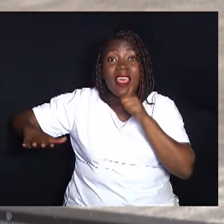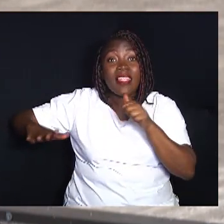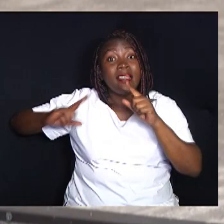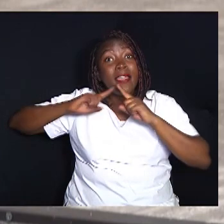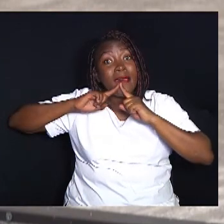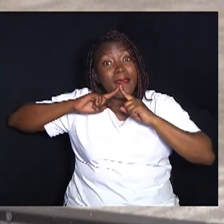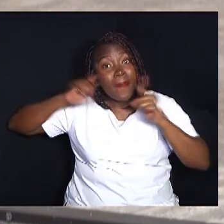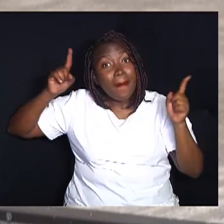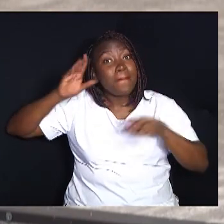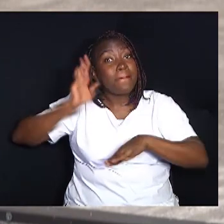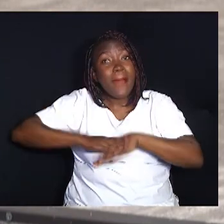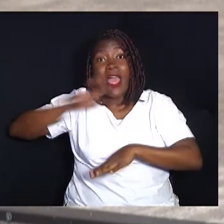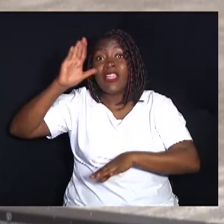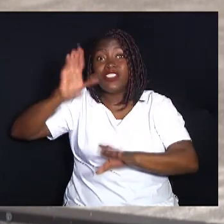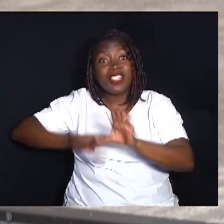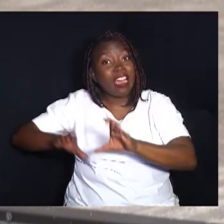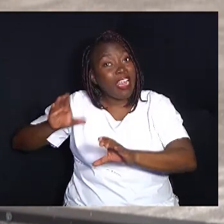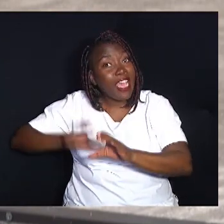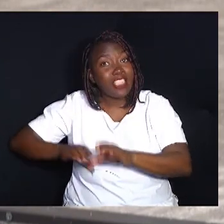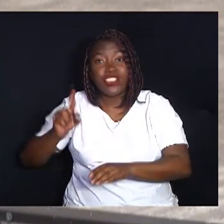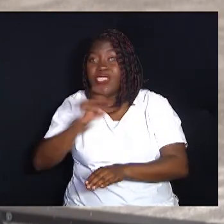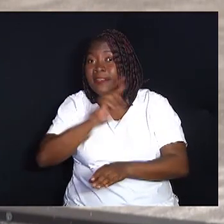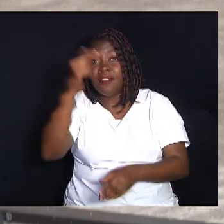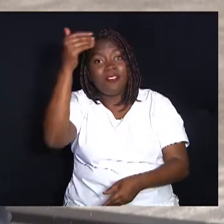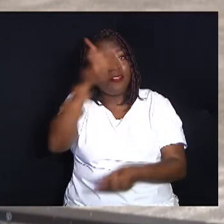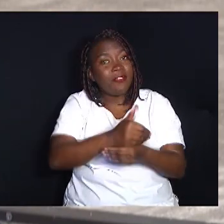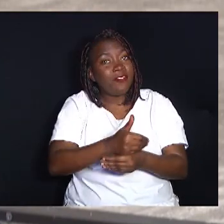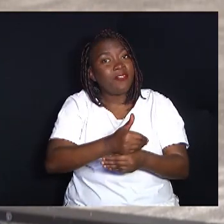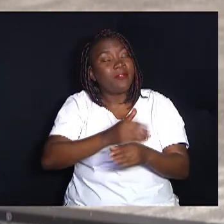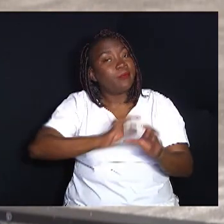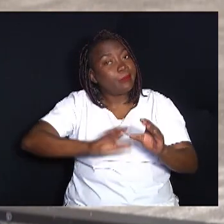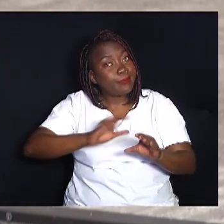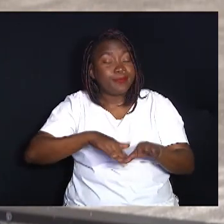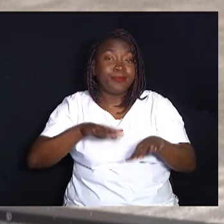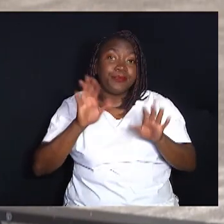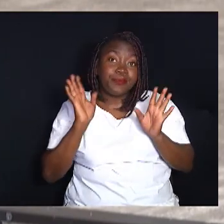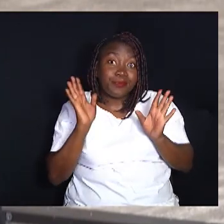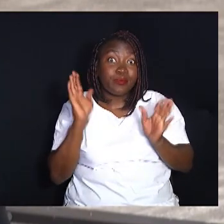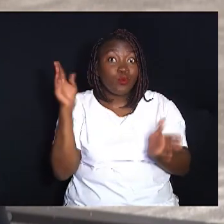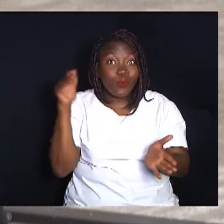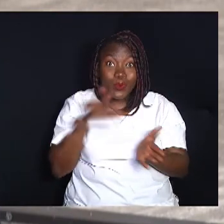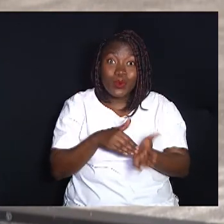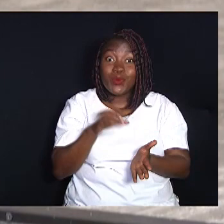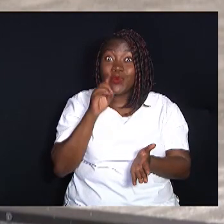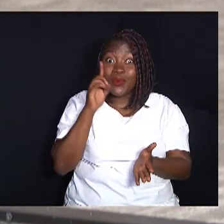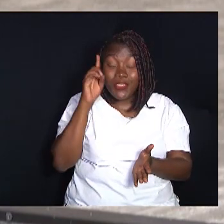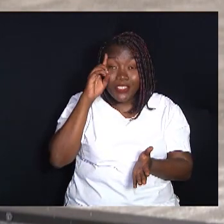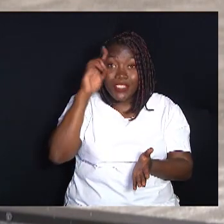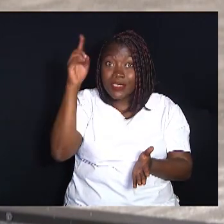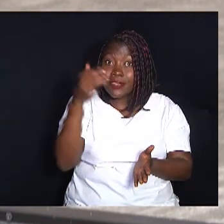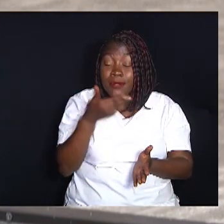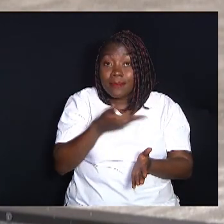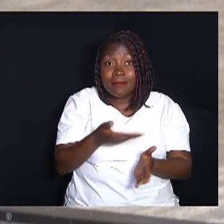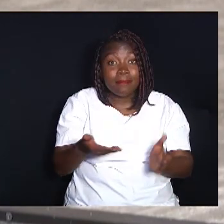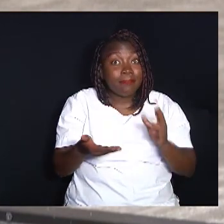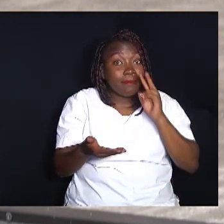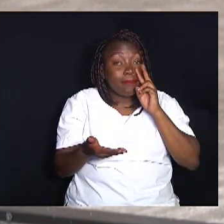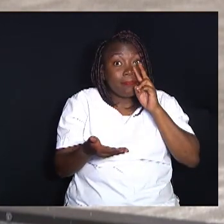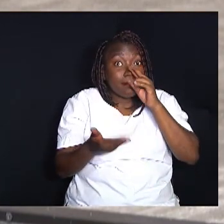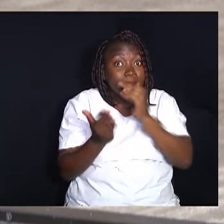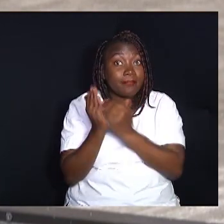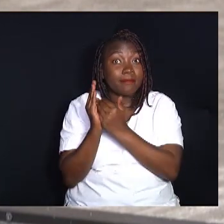mais creches e não fechamento de creches, né? Enfim. E nos últimos dias isso se intensificou.